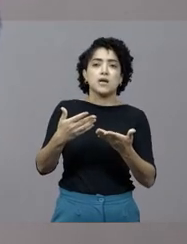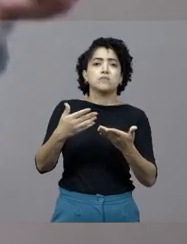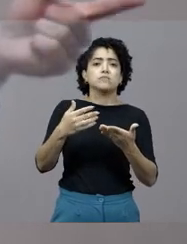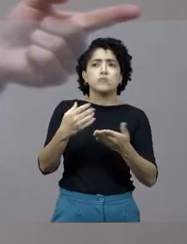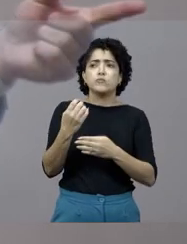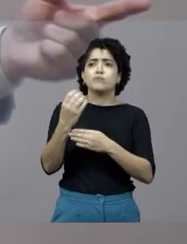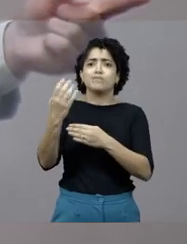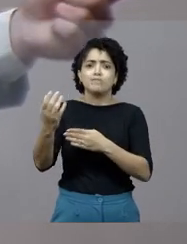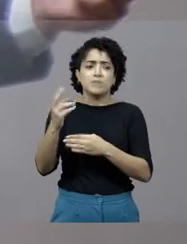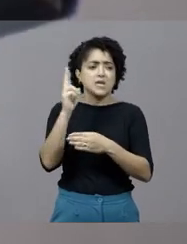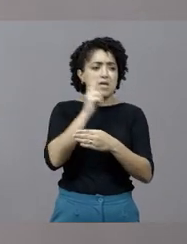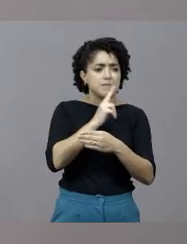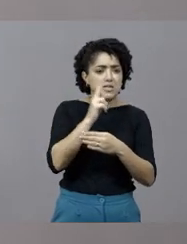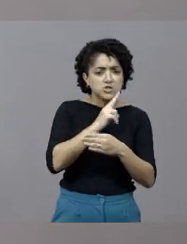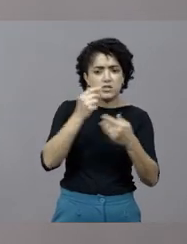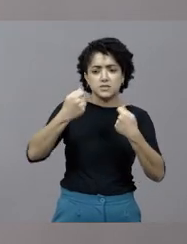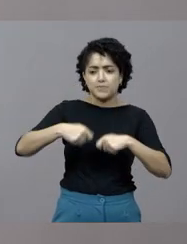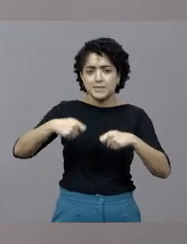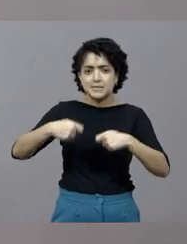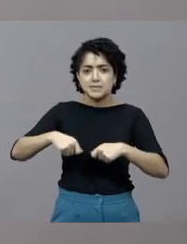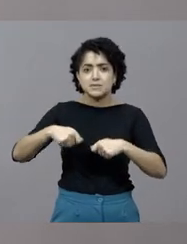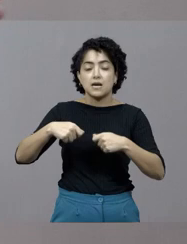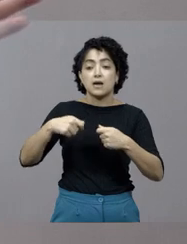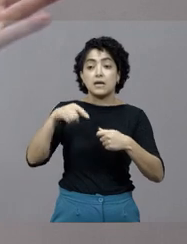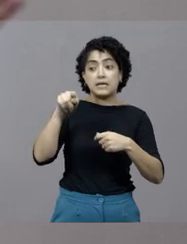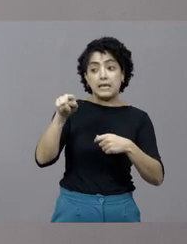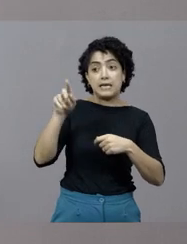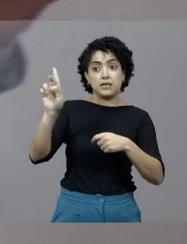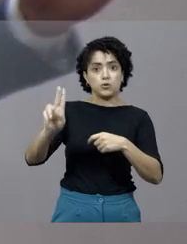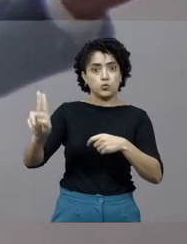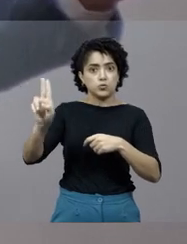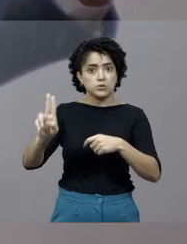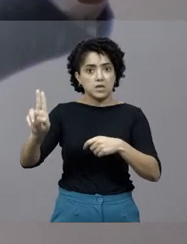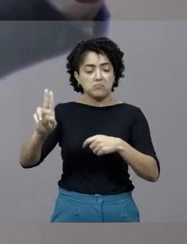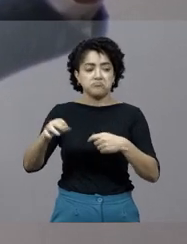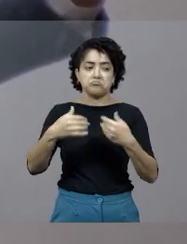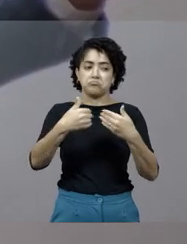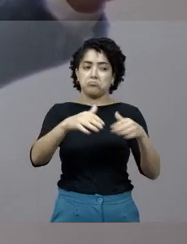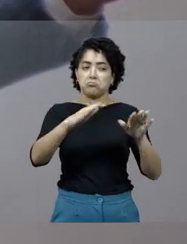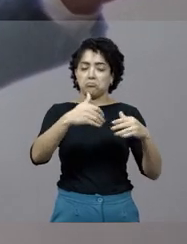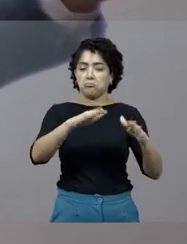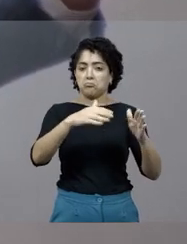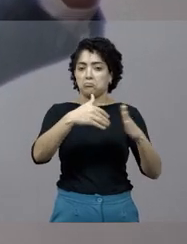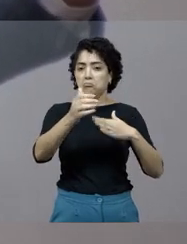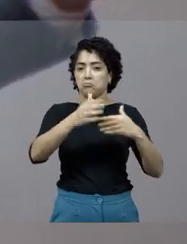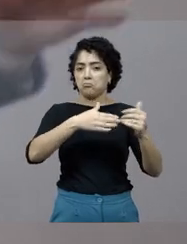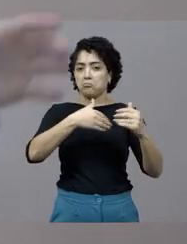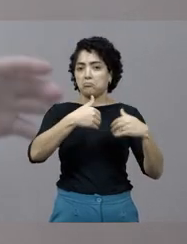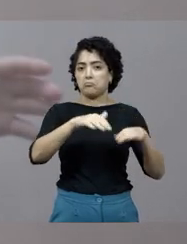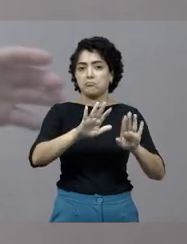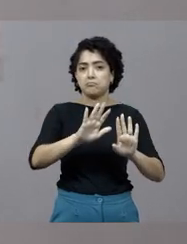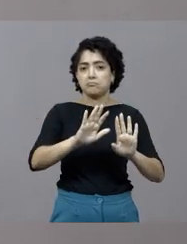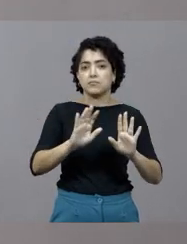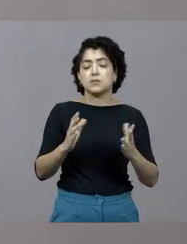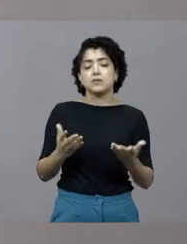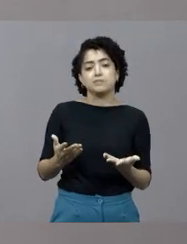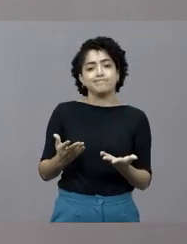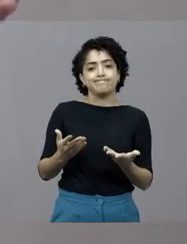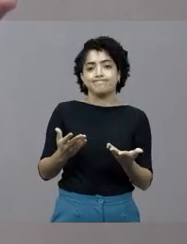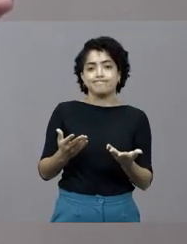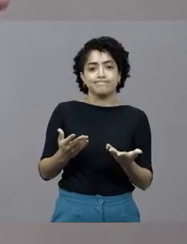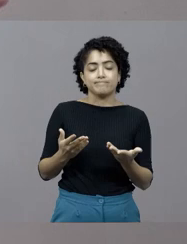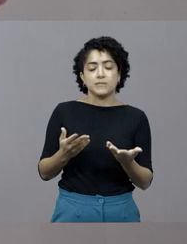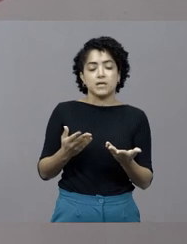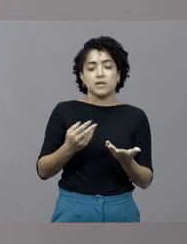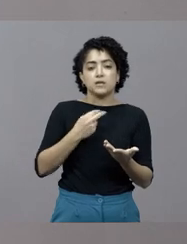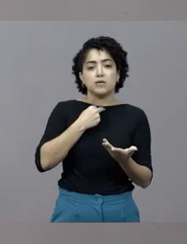uma emergência e ele quiser usar, bom, se virem, se virem. E é irônico, uma infeliz ironia,